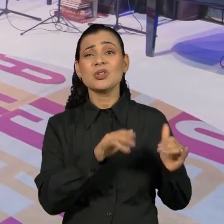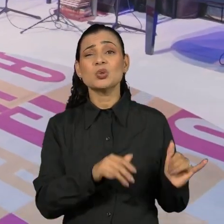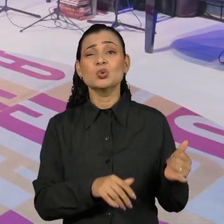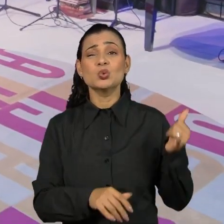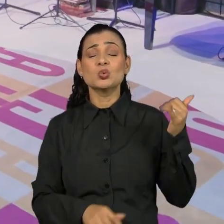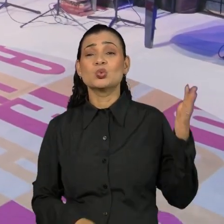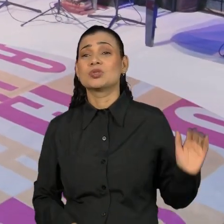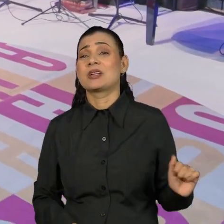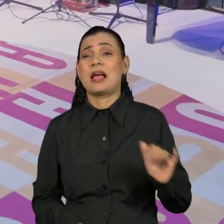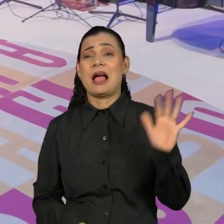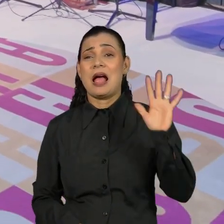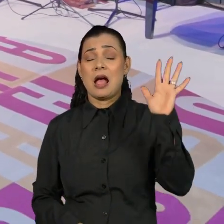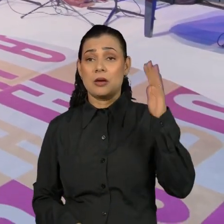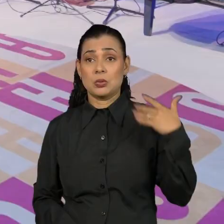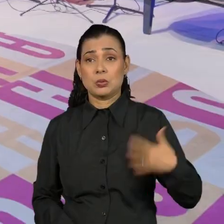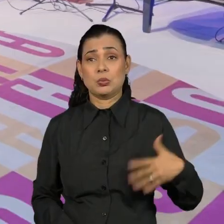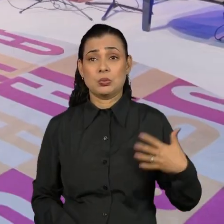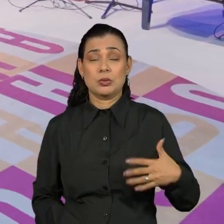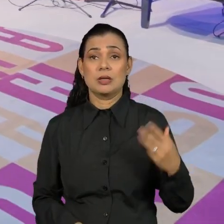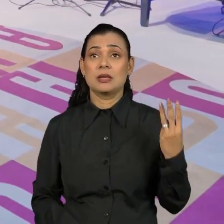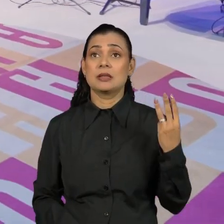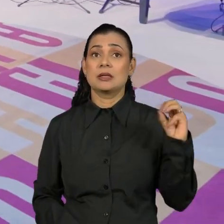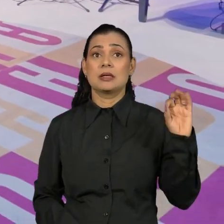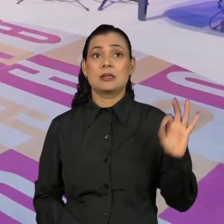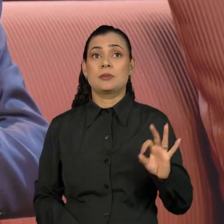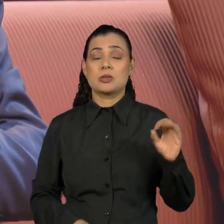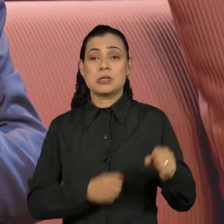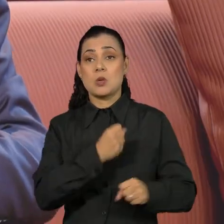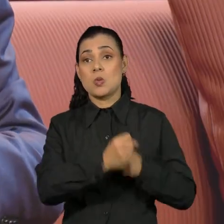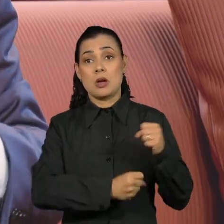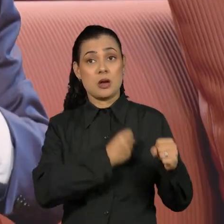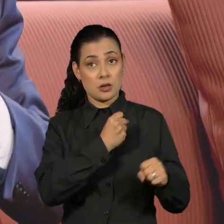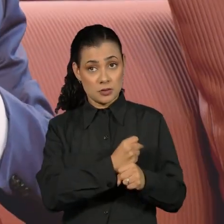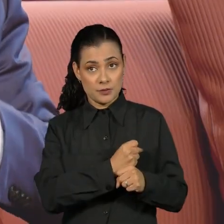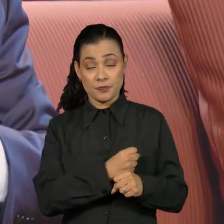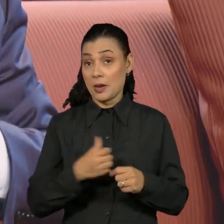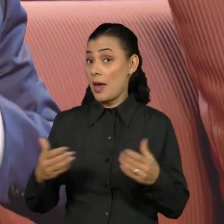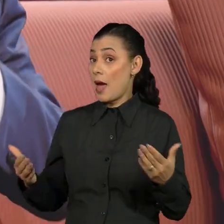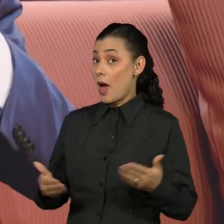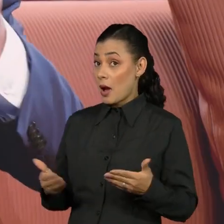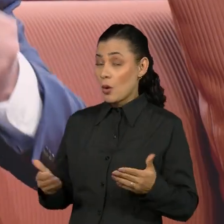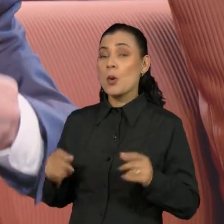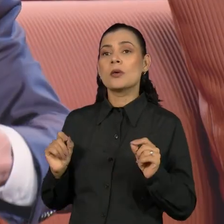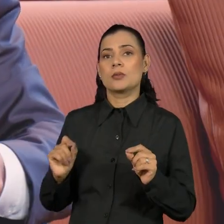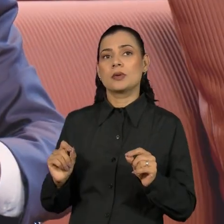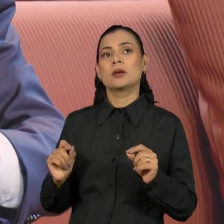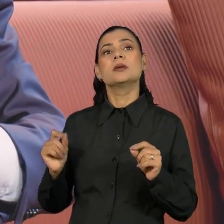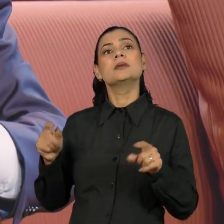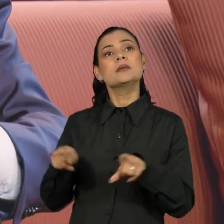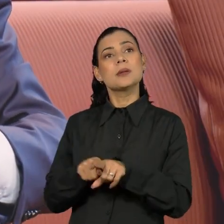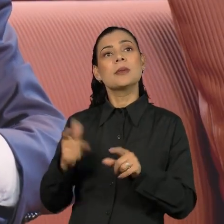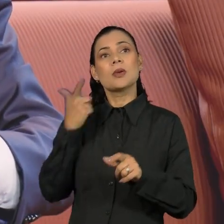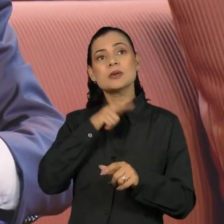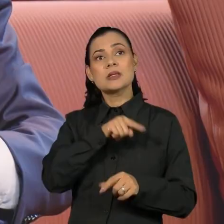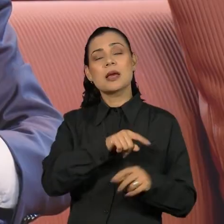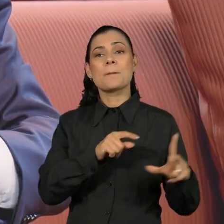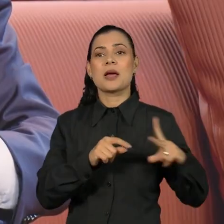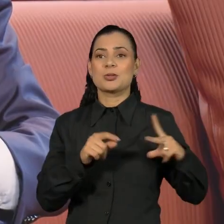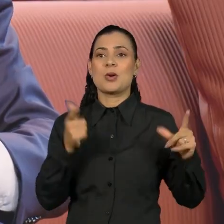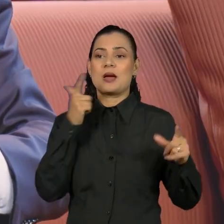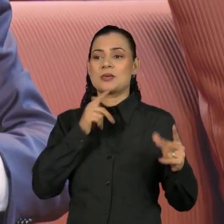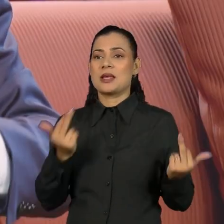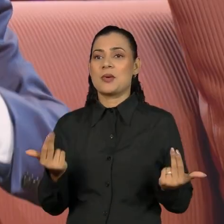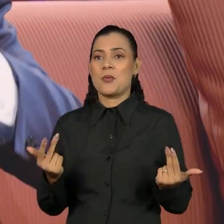juros absurdos, juros de 30% ao ano. Agora vai estender o consignado para a iniciativa